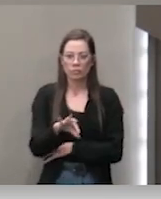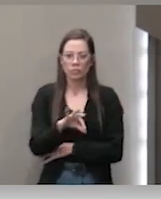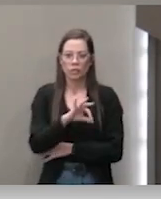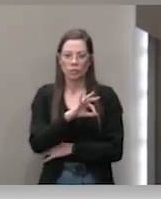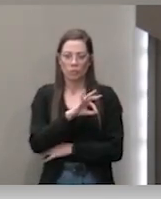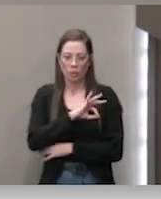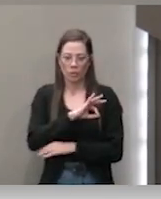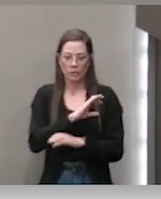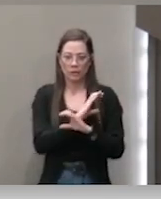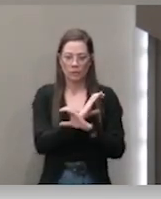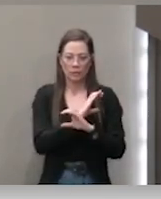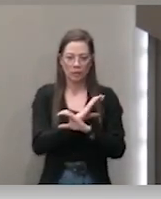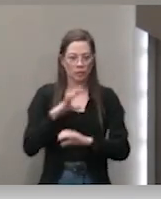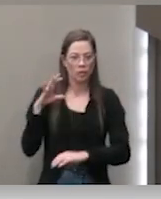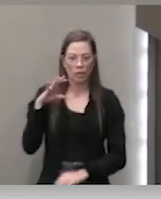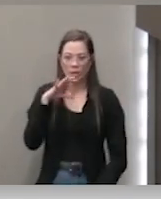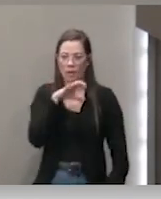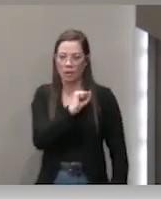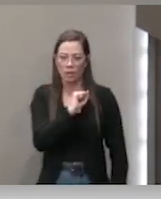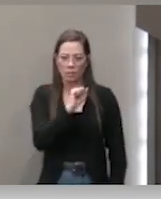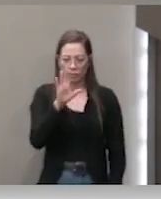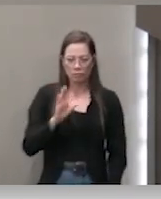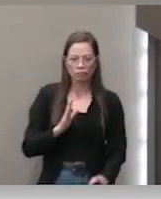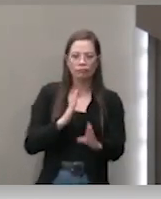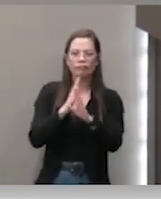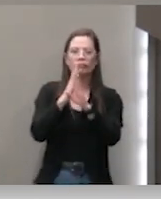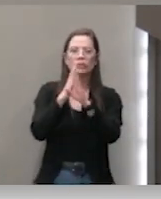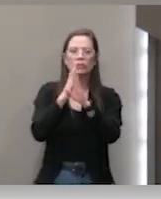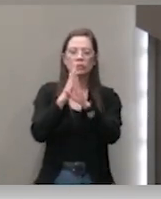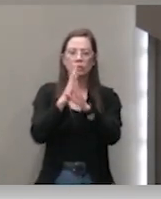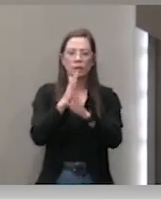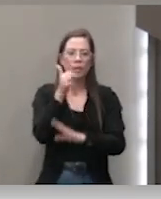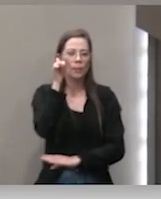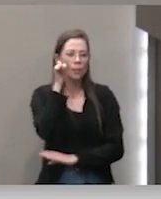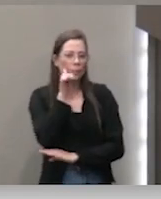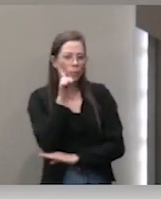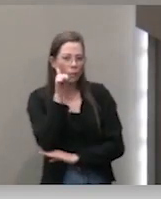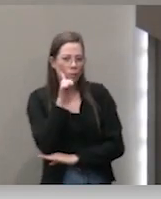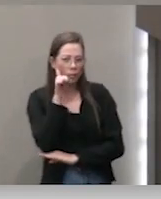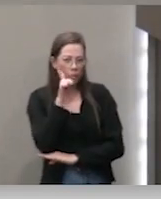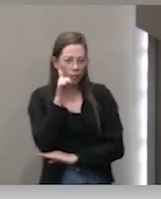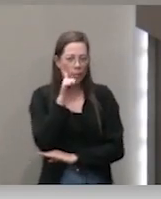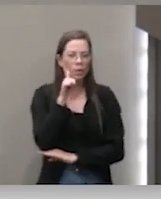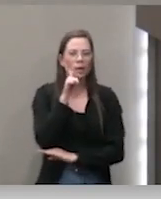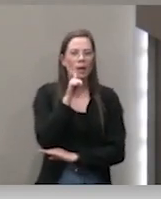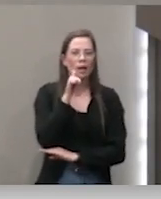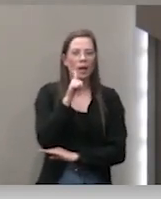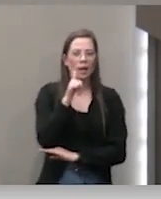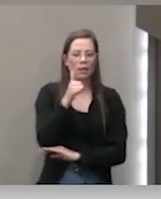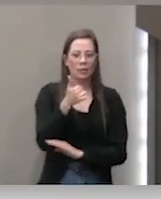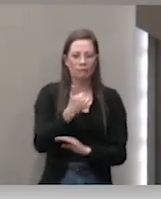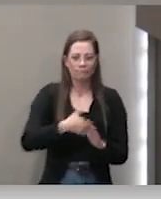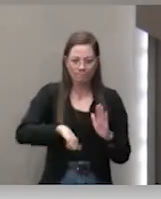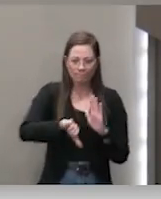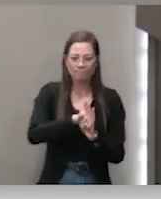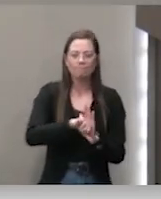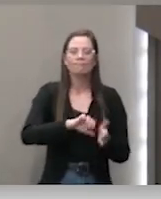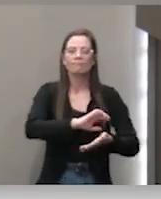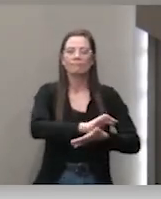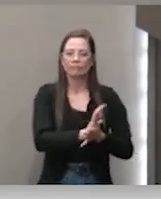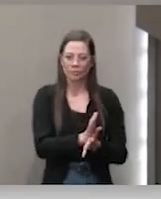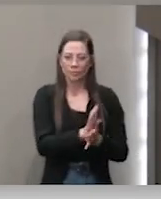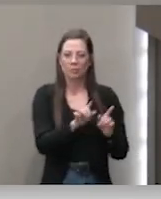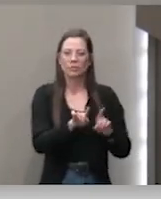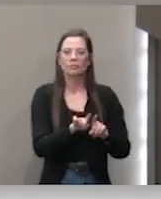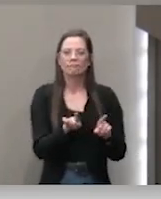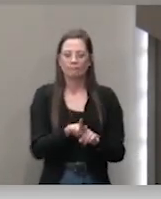Civil rapidamente descobriu que uma mulher foi vítima, mais uma vez, de um feminicídio. Isso